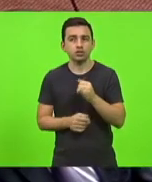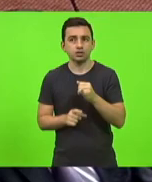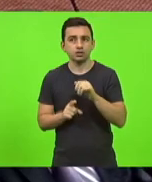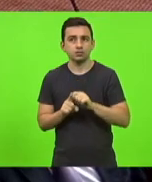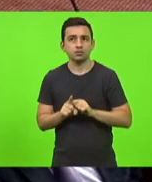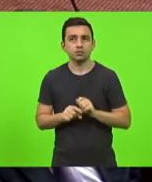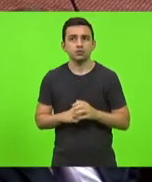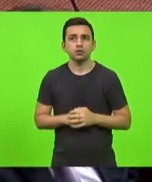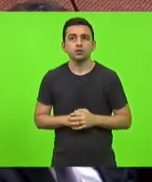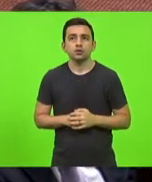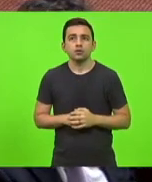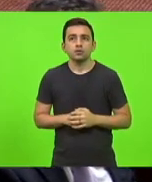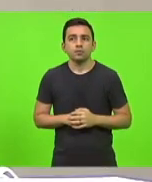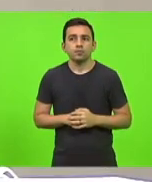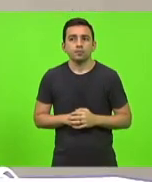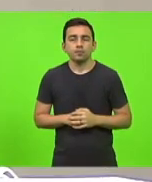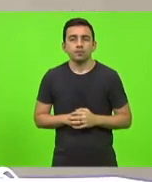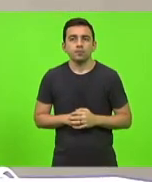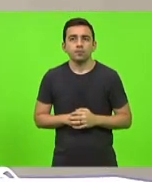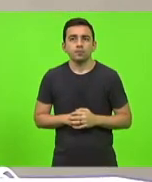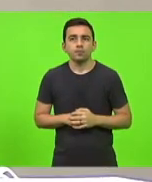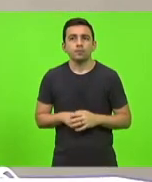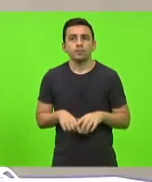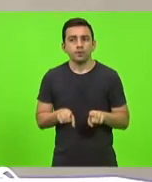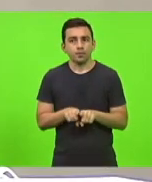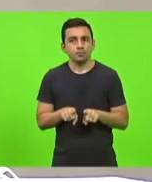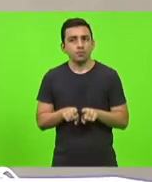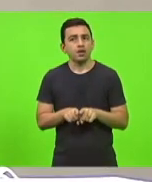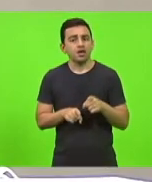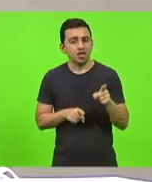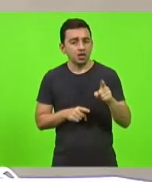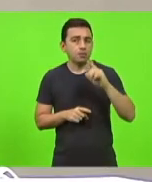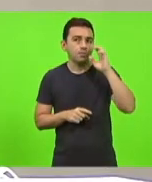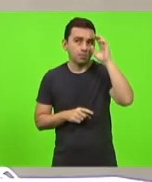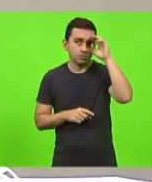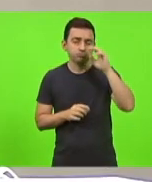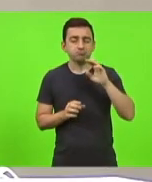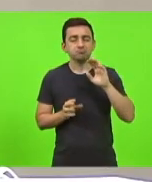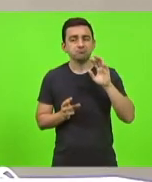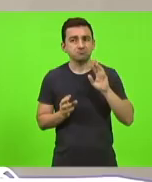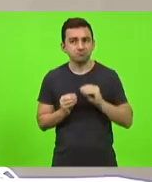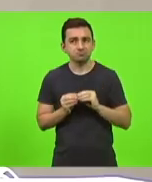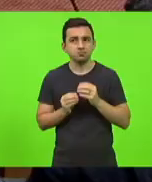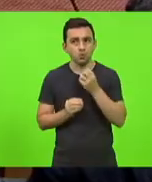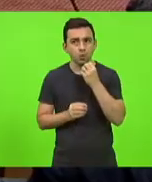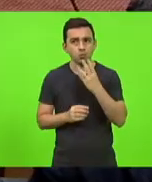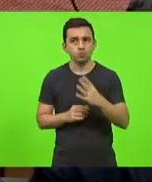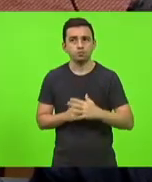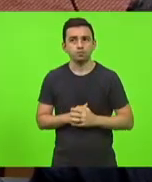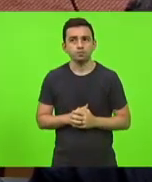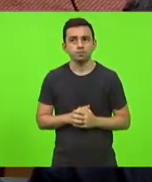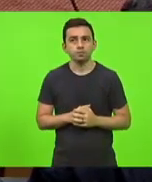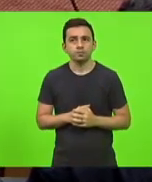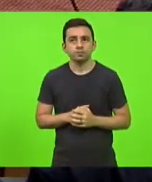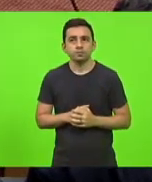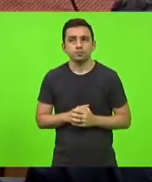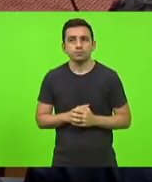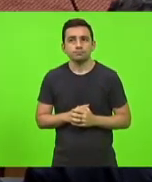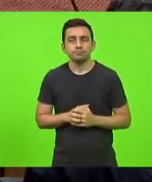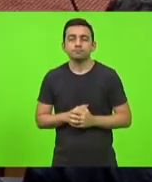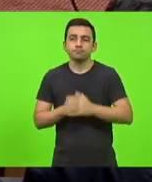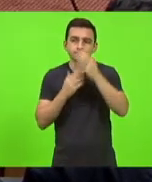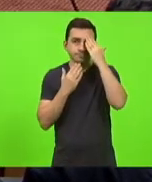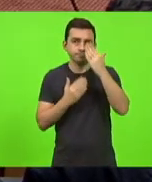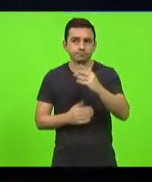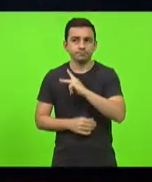professor Marcos Vieira também resumiu com muita precisão o regimento interno. A palavra, deputado Márcio Machado. Obrigado, presidente.